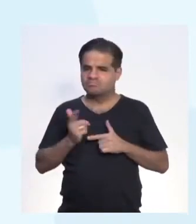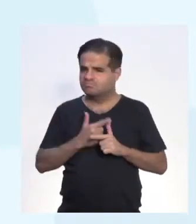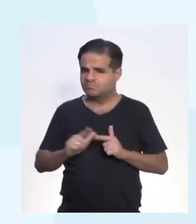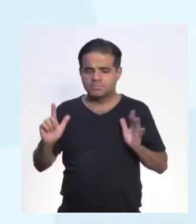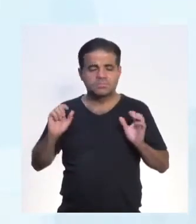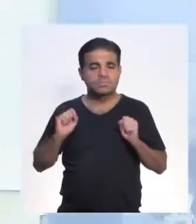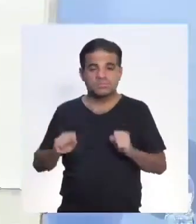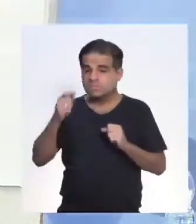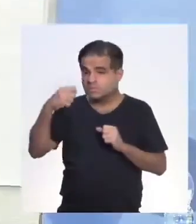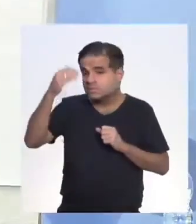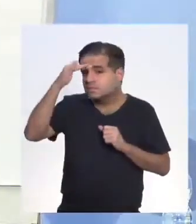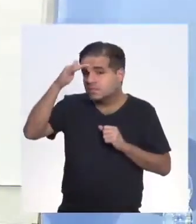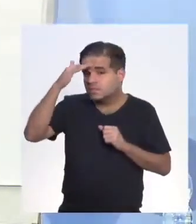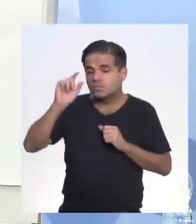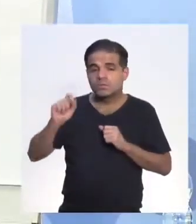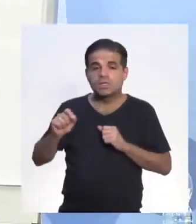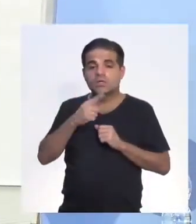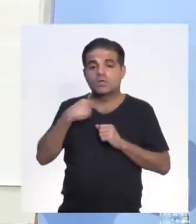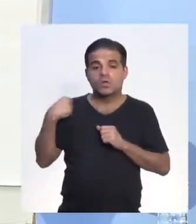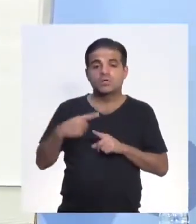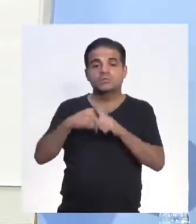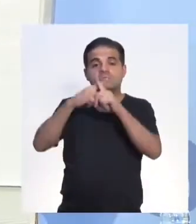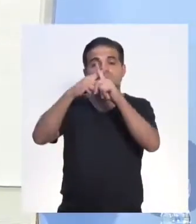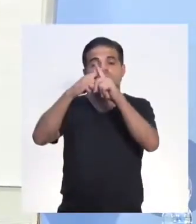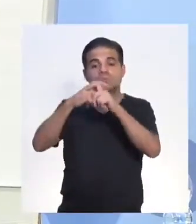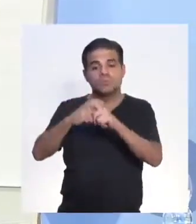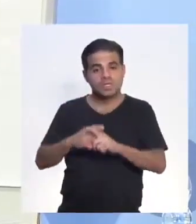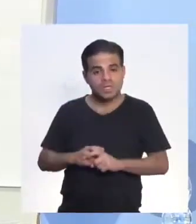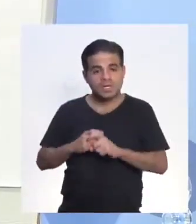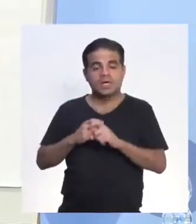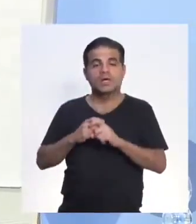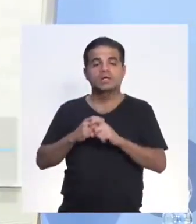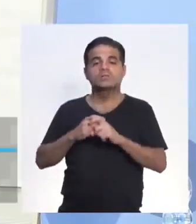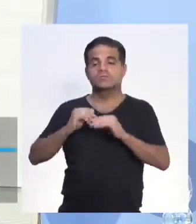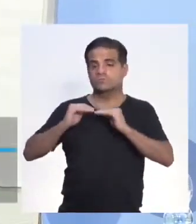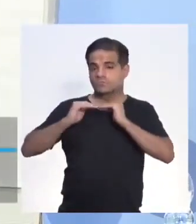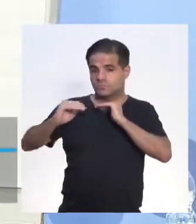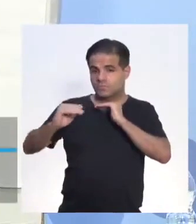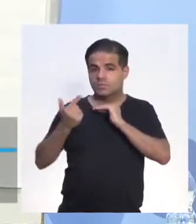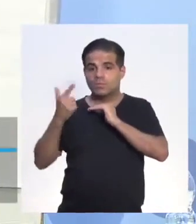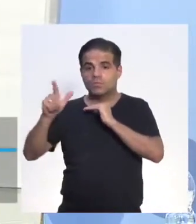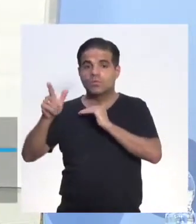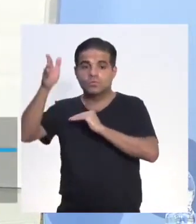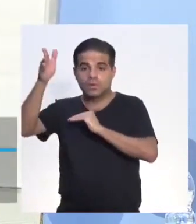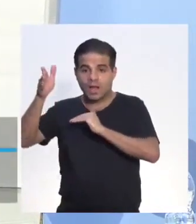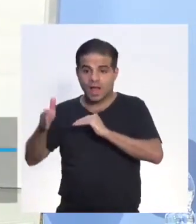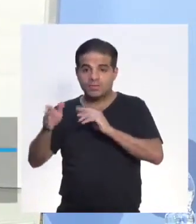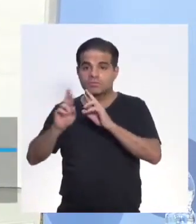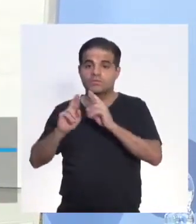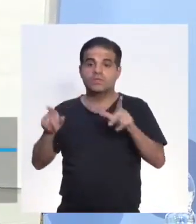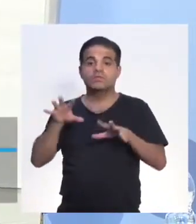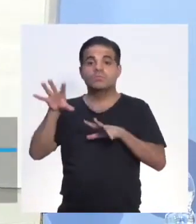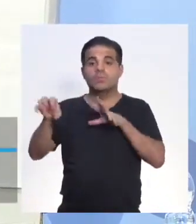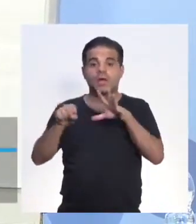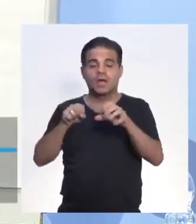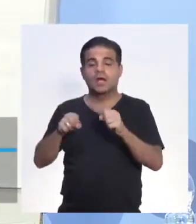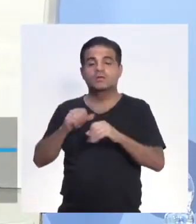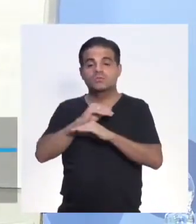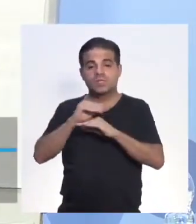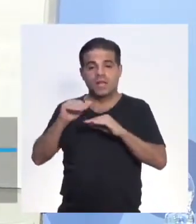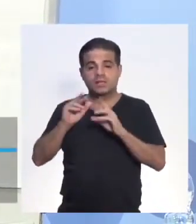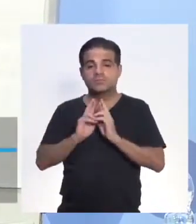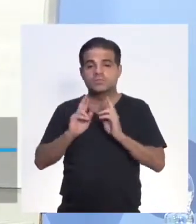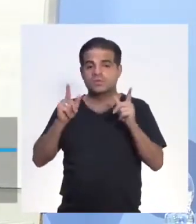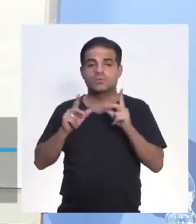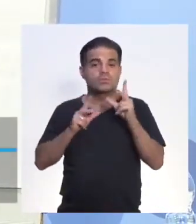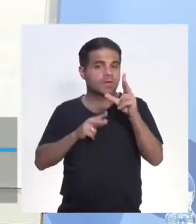O que você tem que entender é que a gente está multiplicando um dos lados pelo outro lado diferente. A gente está pegando os lados diferentes. Não estou